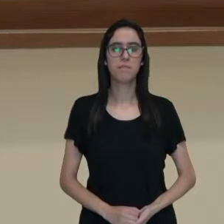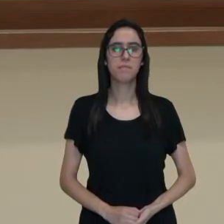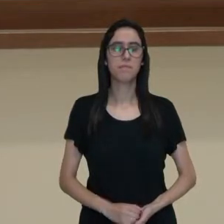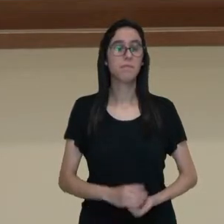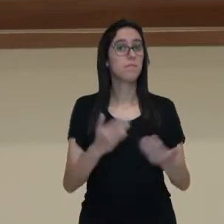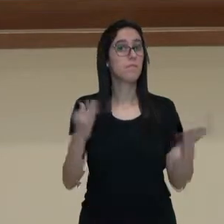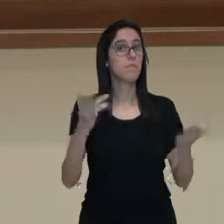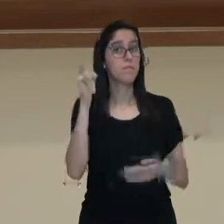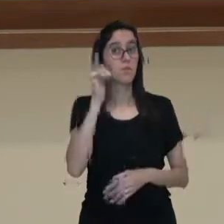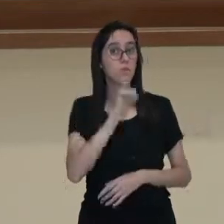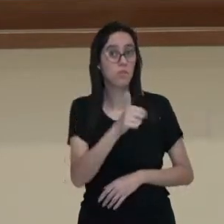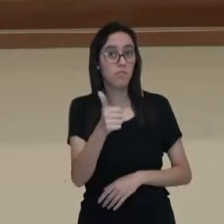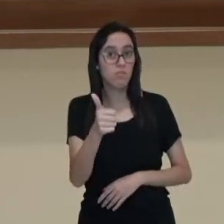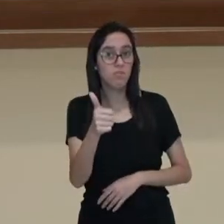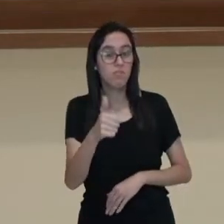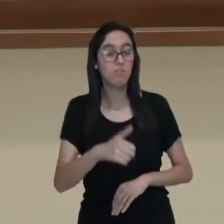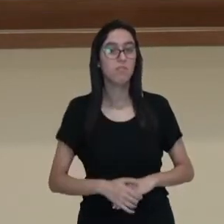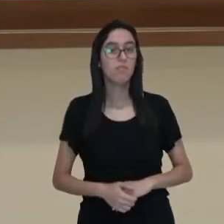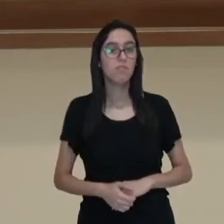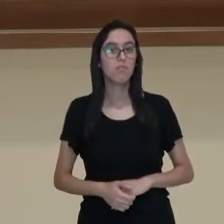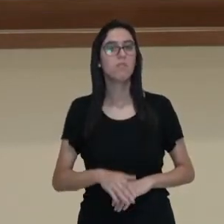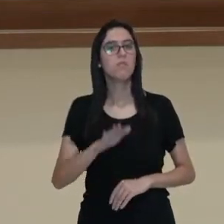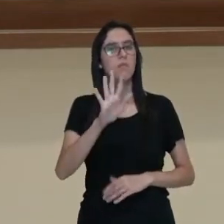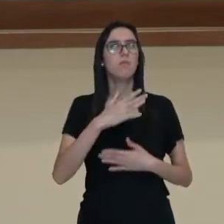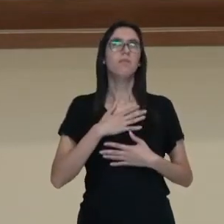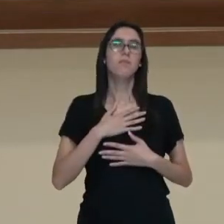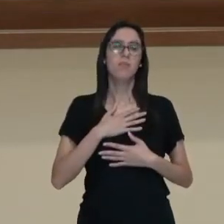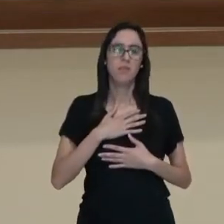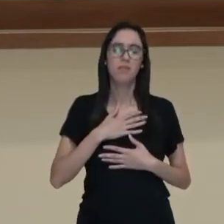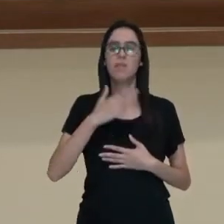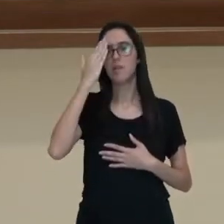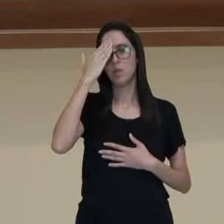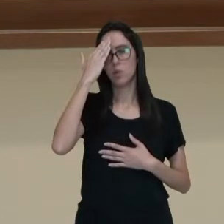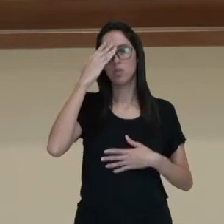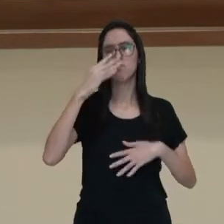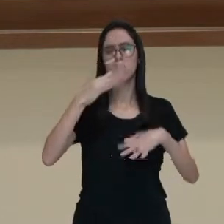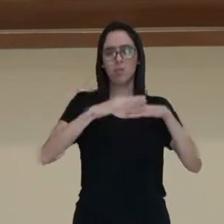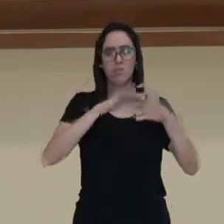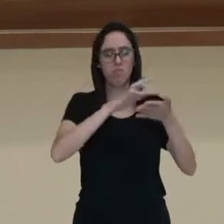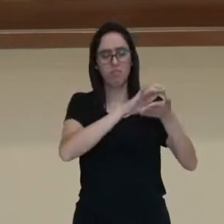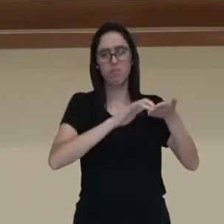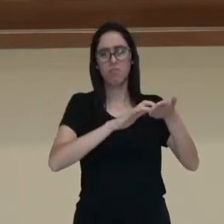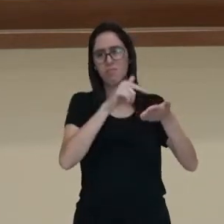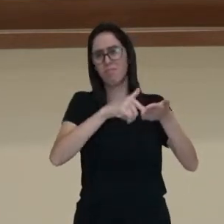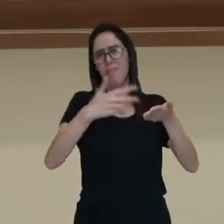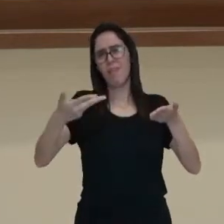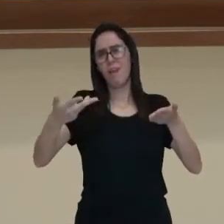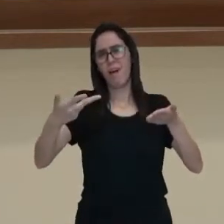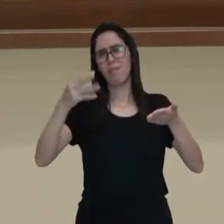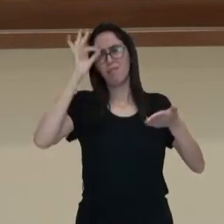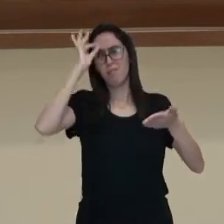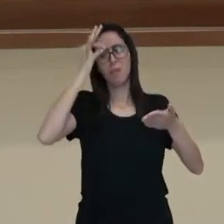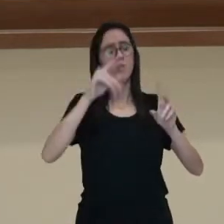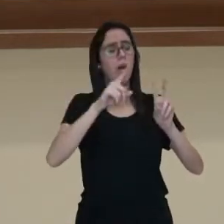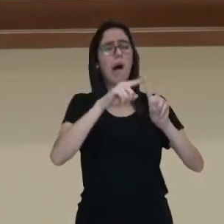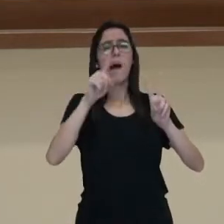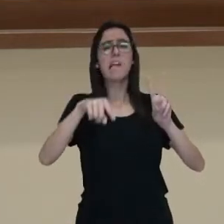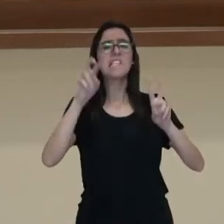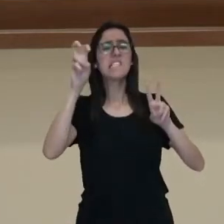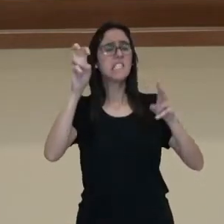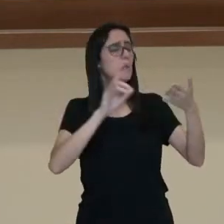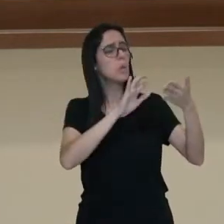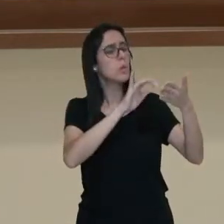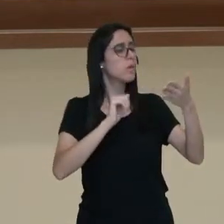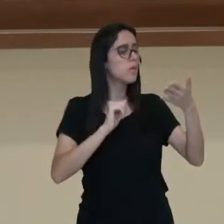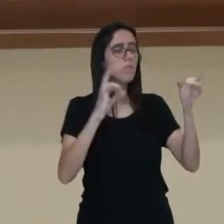Conseguiu fazer alguma coisa? Respira aí, eu sei que tem a calculadora, gente. Calculadora, você vai rapidinho lá, raiz de 5, pá, Enter, te